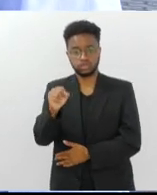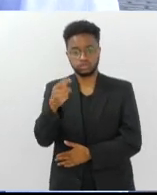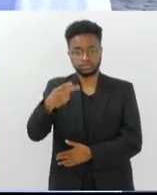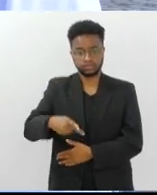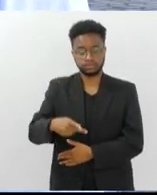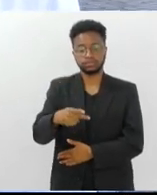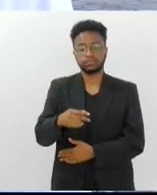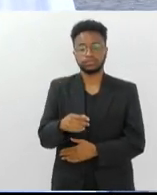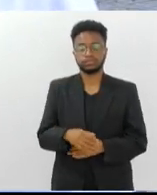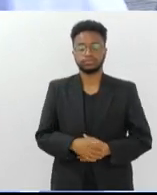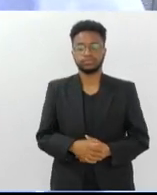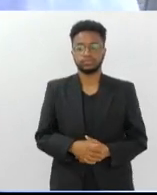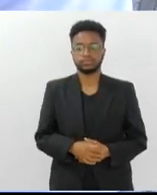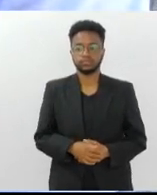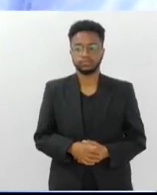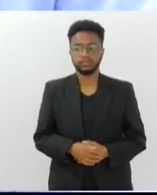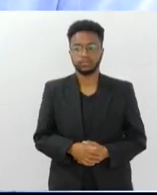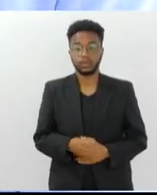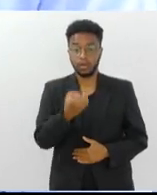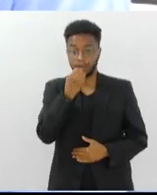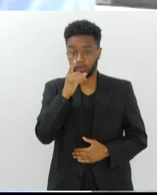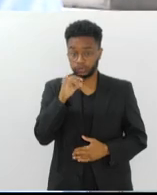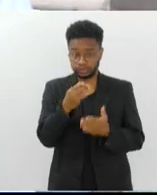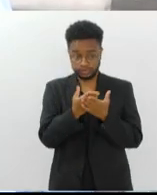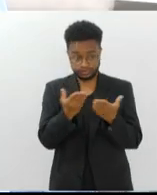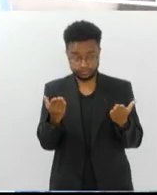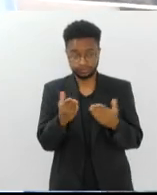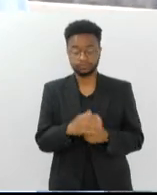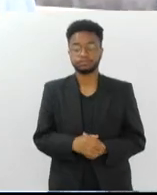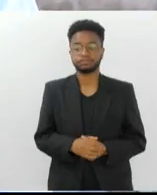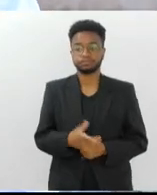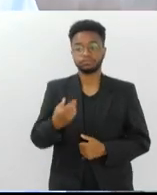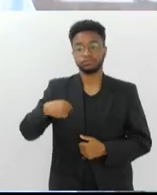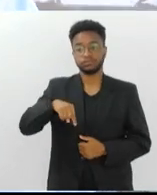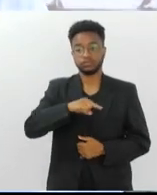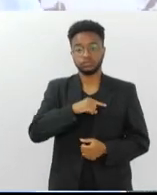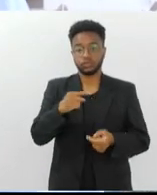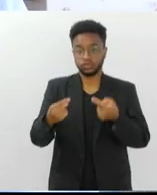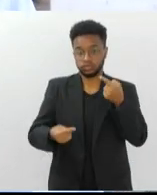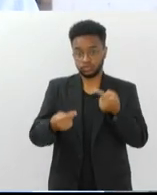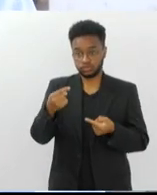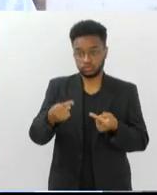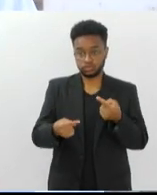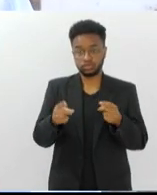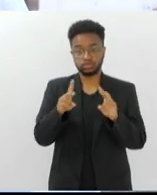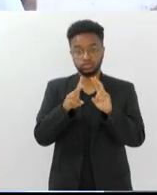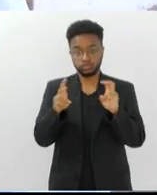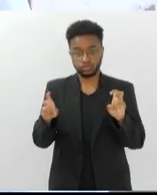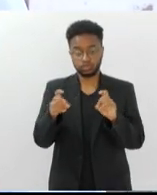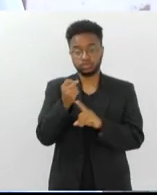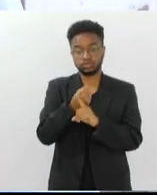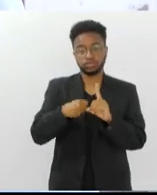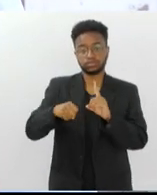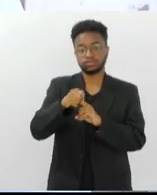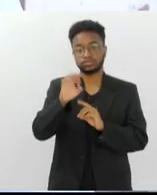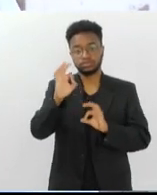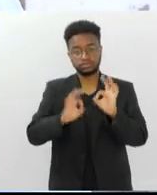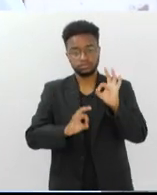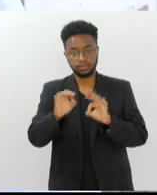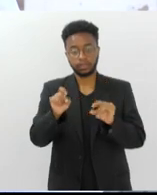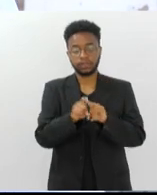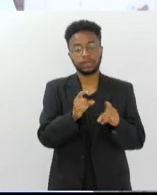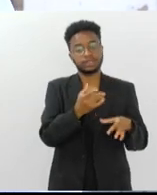Tiradentes. Bom dia. Bom dia, querido. Então, nós discutimos, primeiramente, a questão da sociedade civil organizada e as